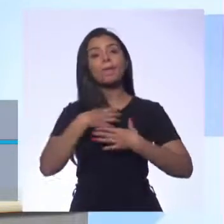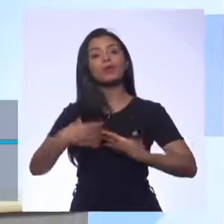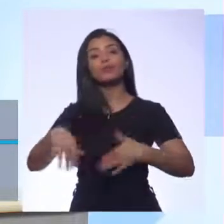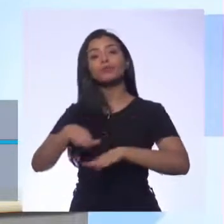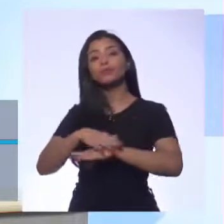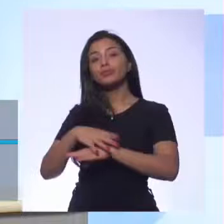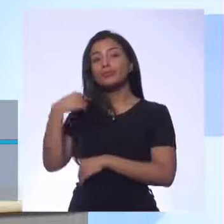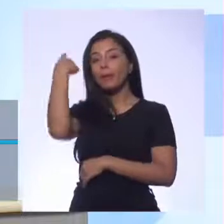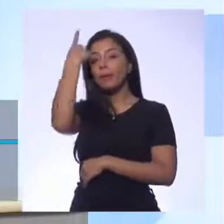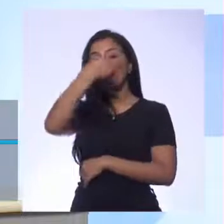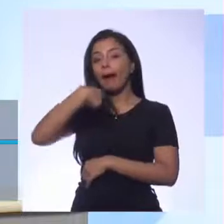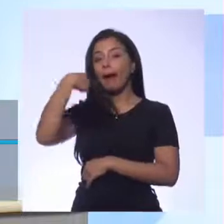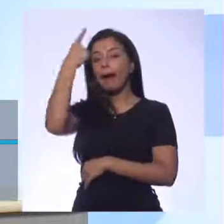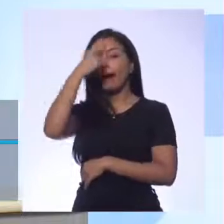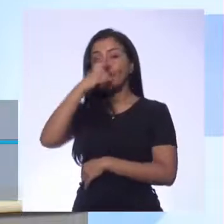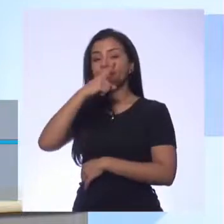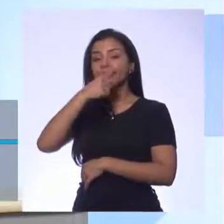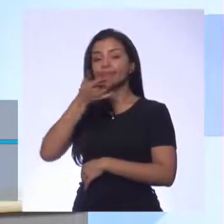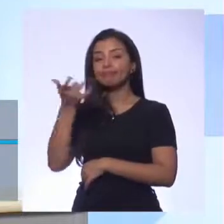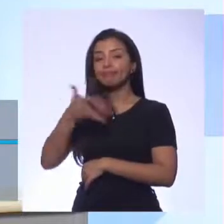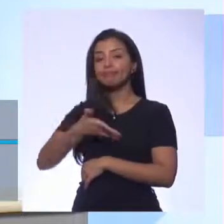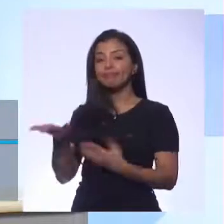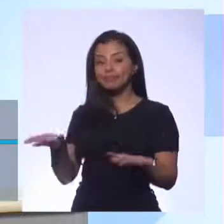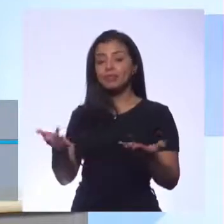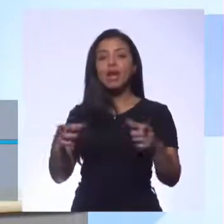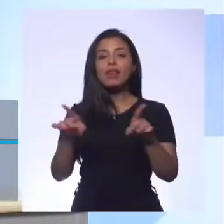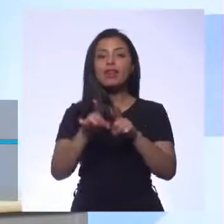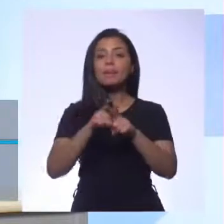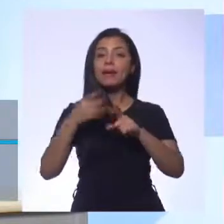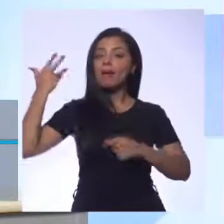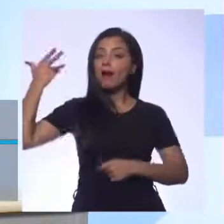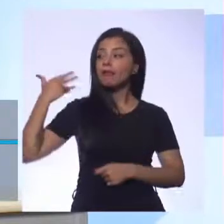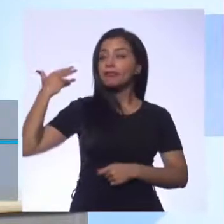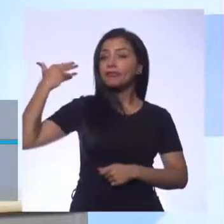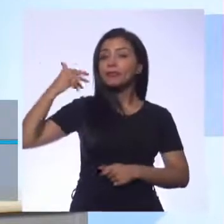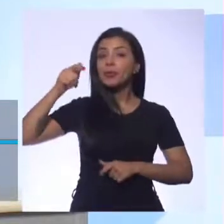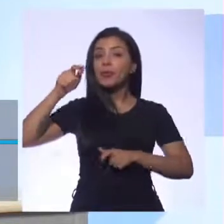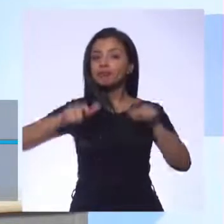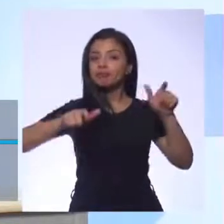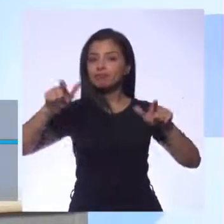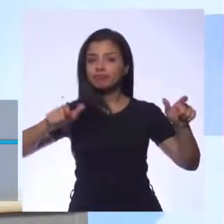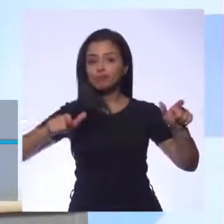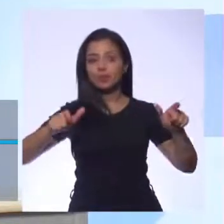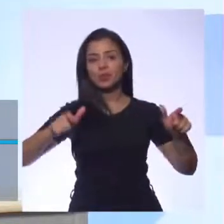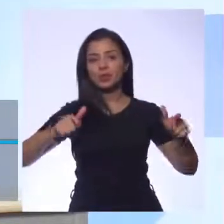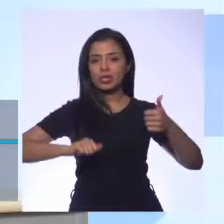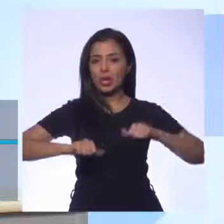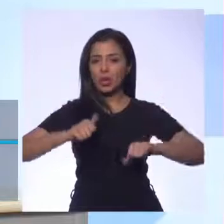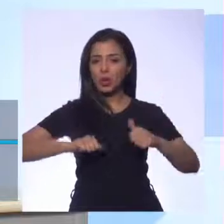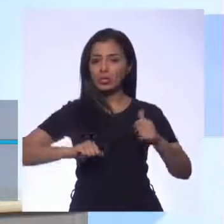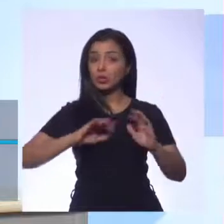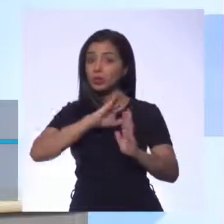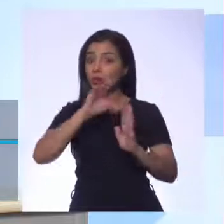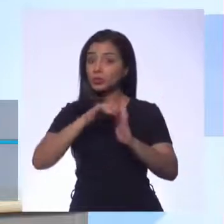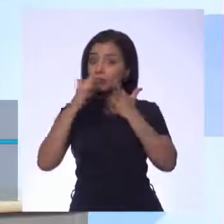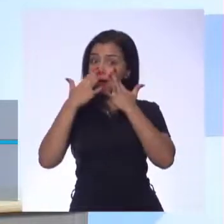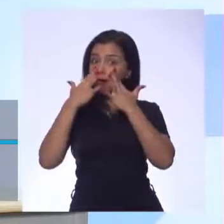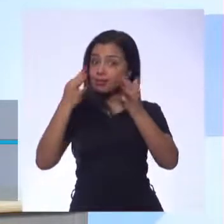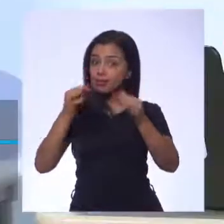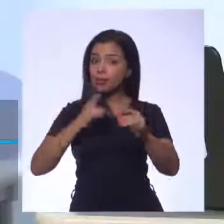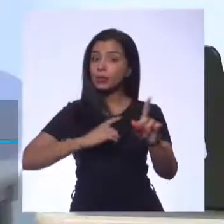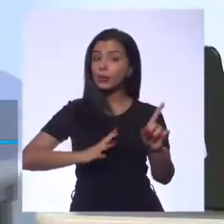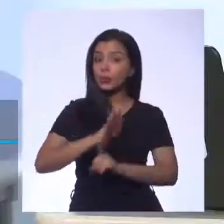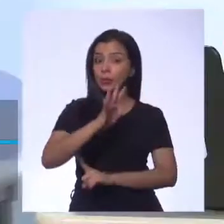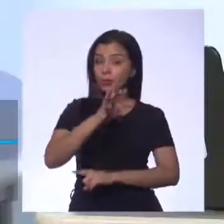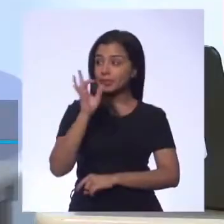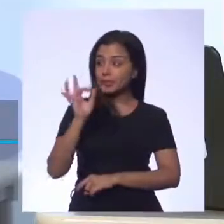cara de debochada aí. Os atores ao fundo. Então, tudo isso vai chamar a atenção do público, né, Silene? Exatamente. Então,